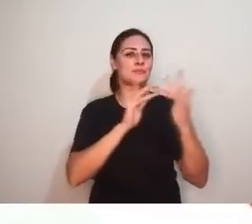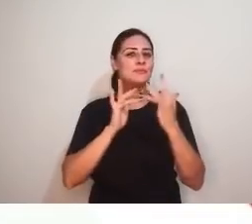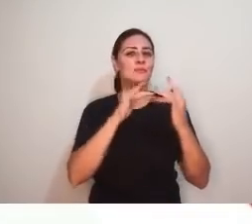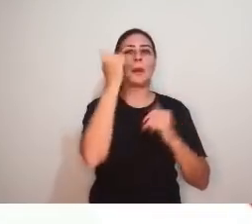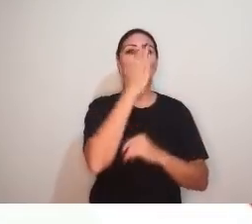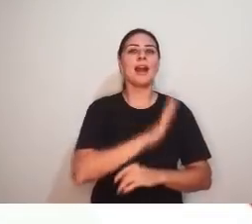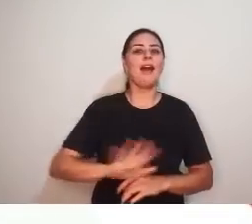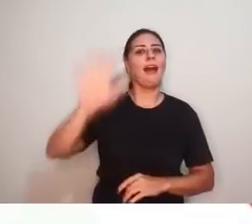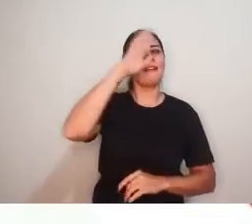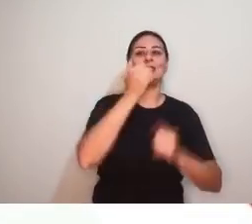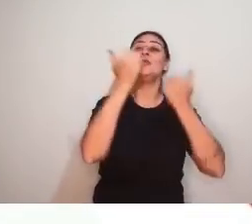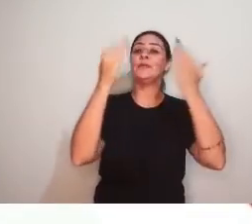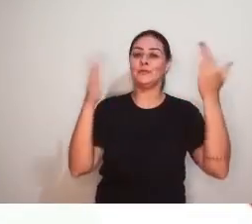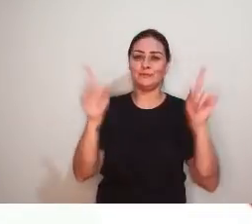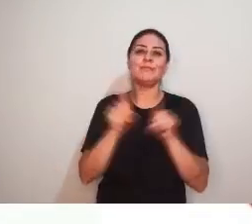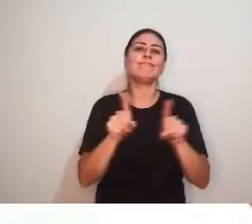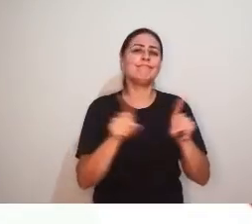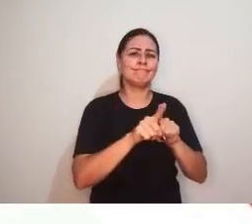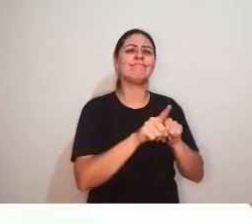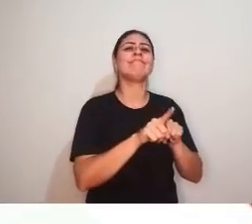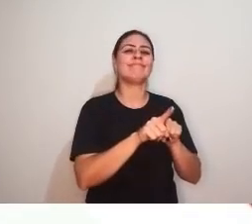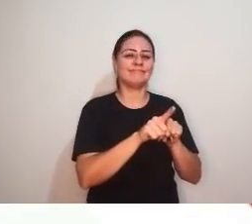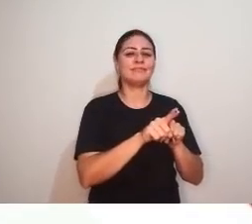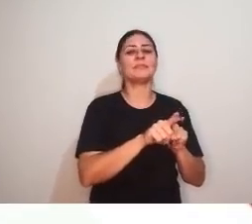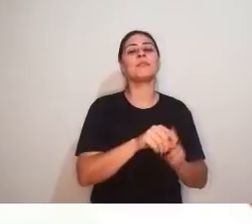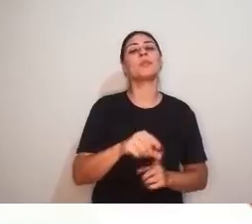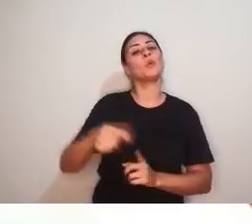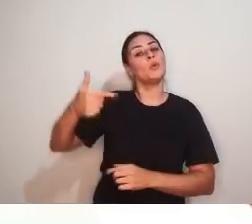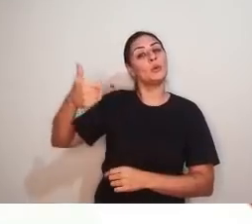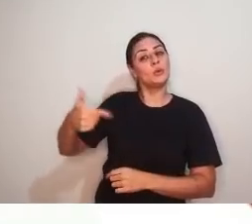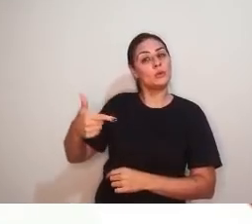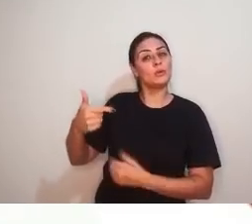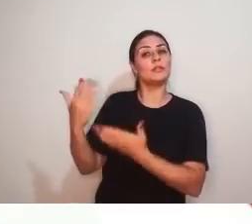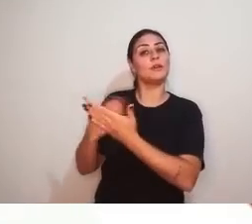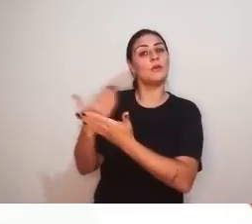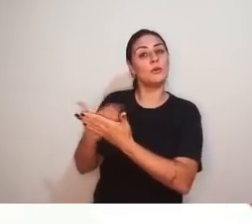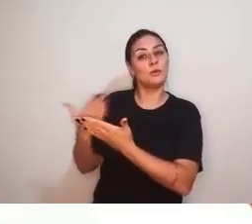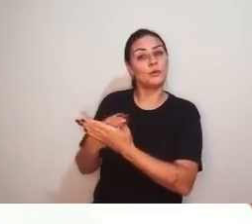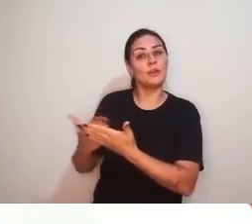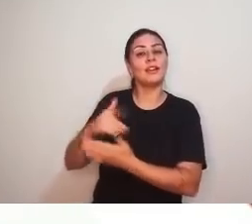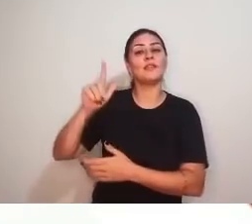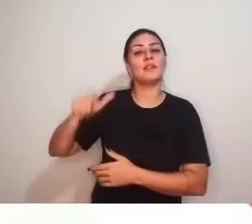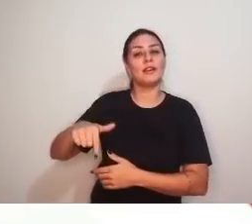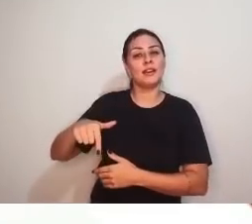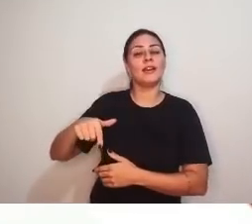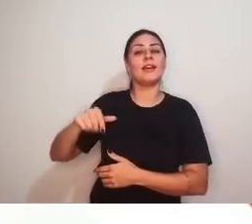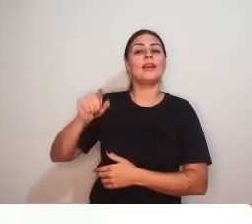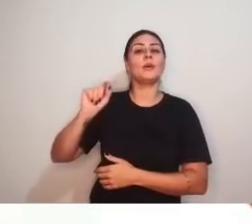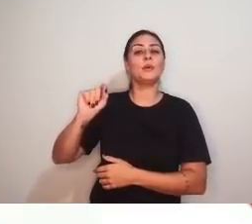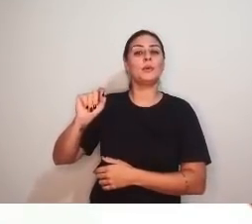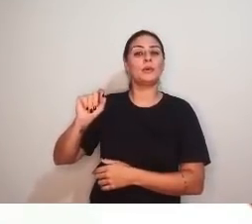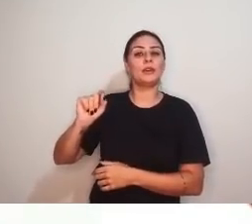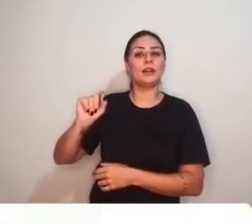mediar várias vezes em encontros de educação Brasil afora, uma figurinha. E o segundo,